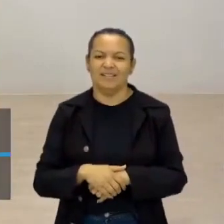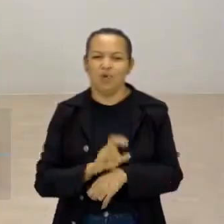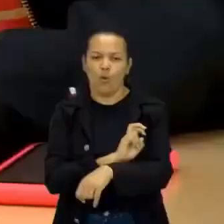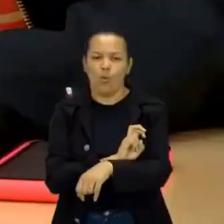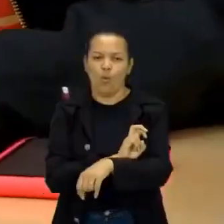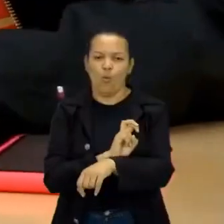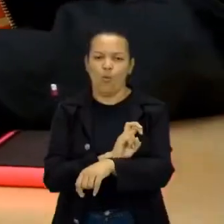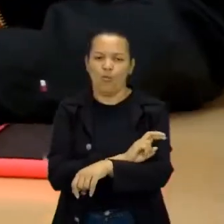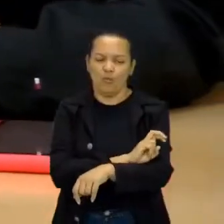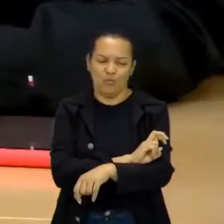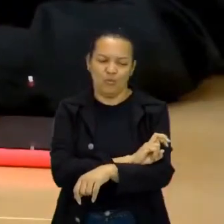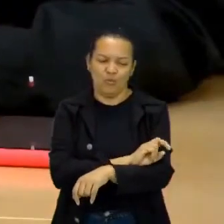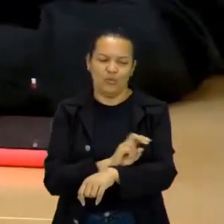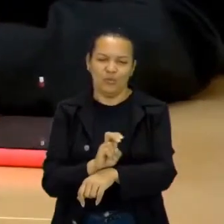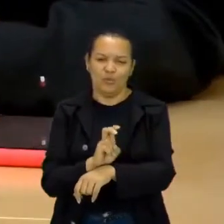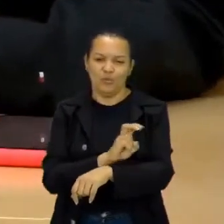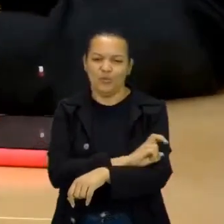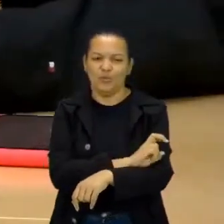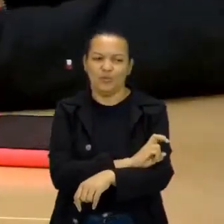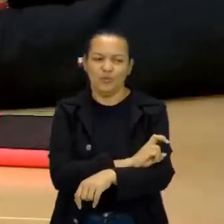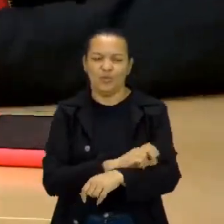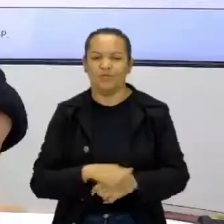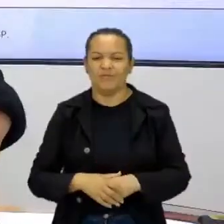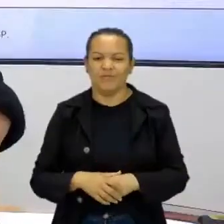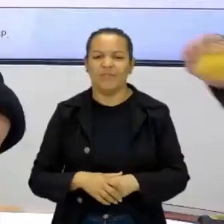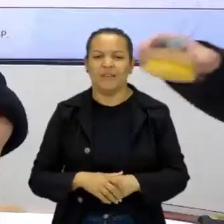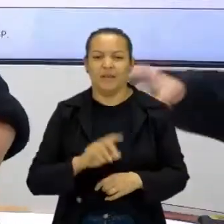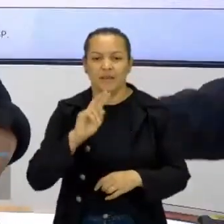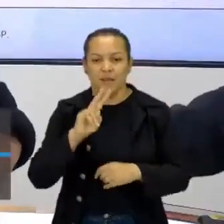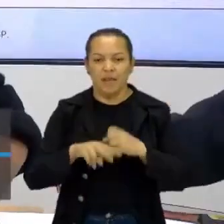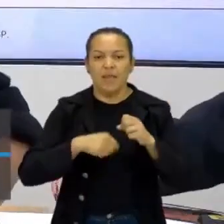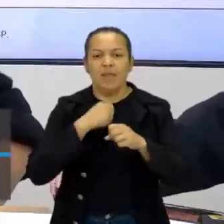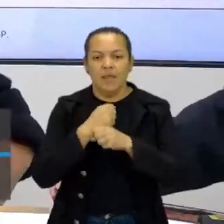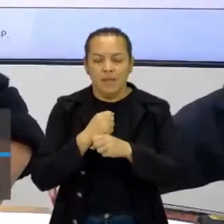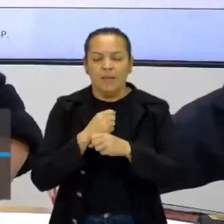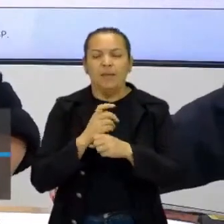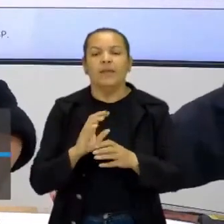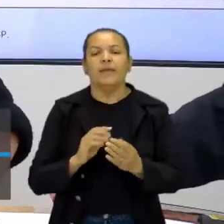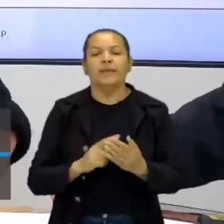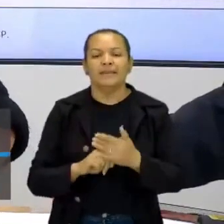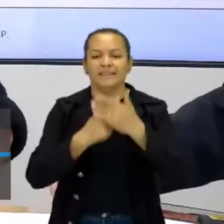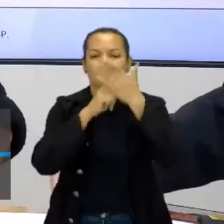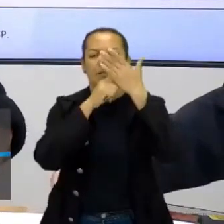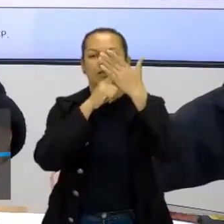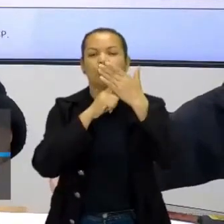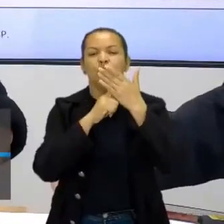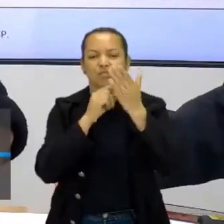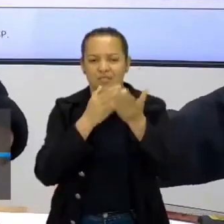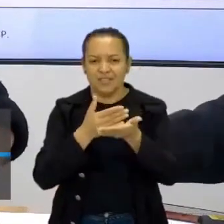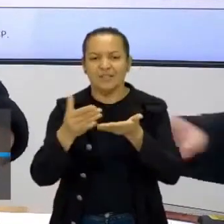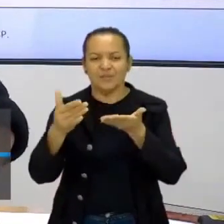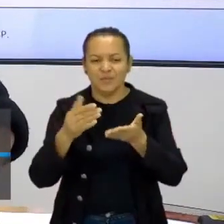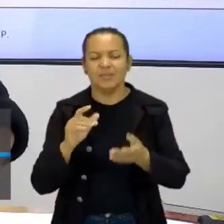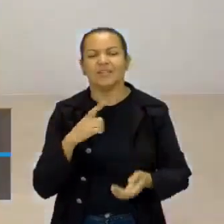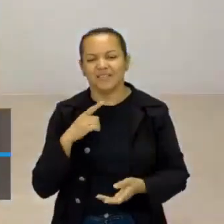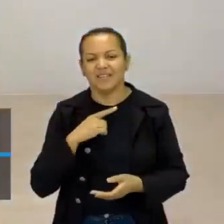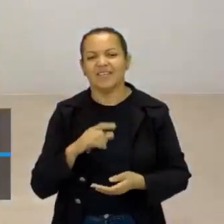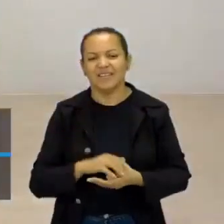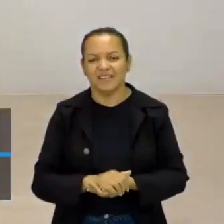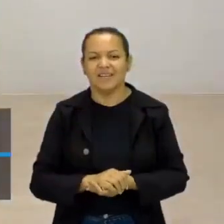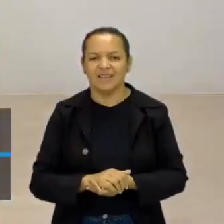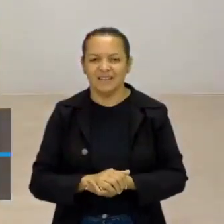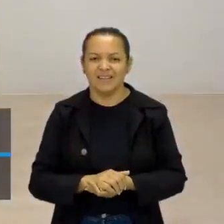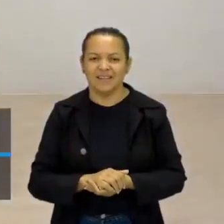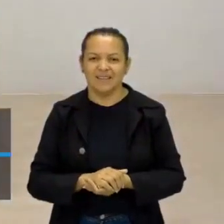Ah, Luiz Fernando, deveria ter nos anos iniciais. Ano que vem, teremos tecnologia nos anos iniciais. Teremos tecnologia nos anos iniciais.